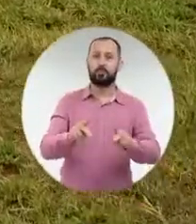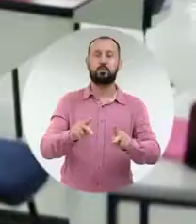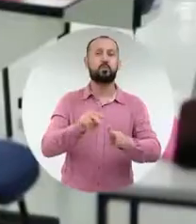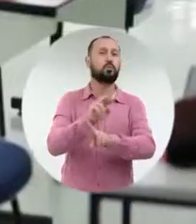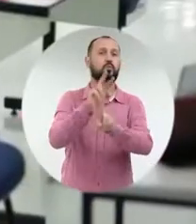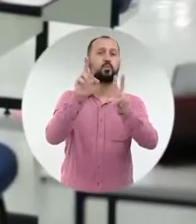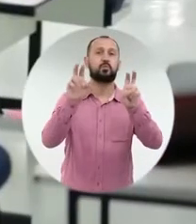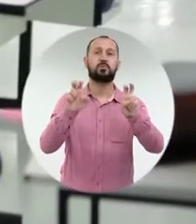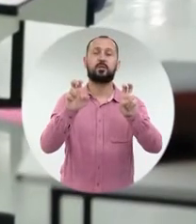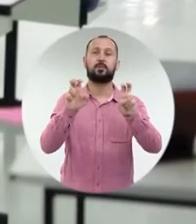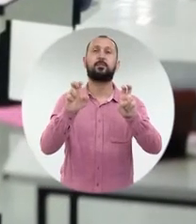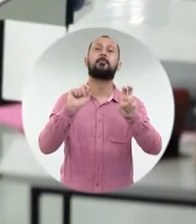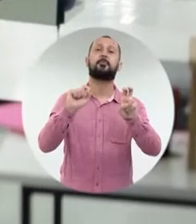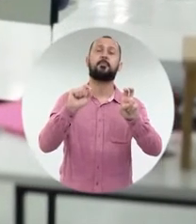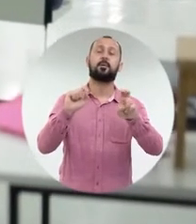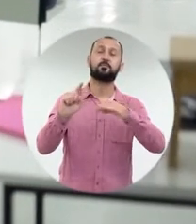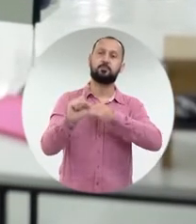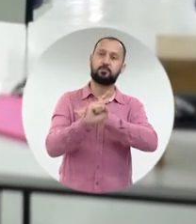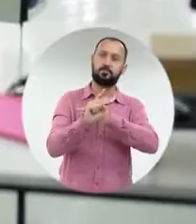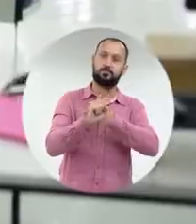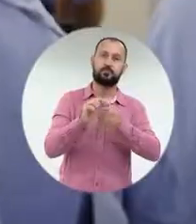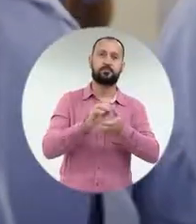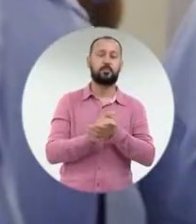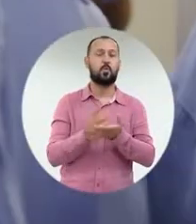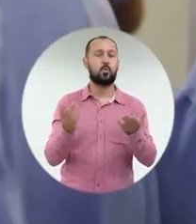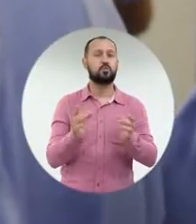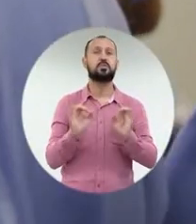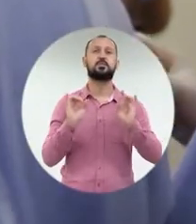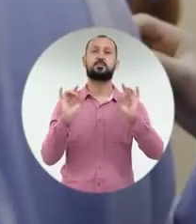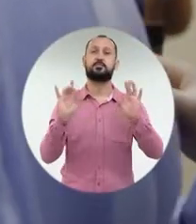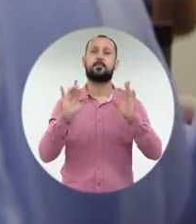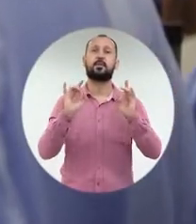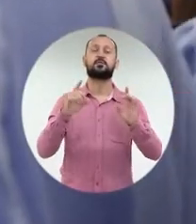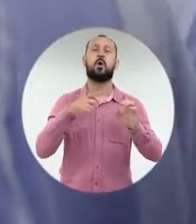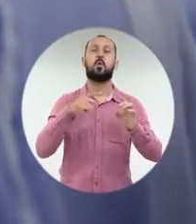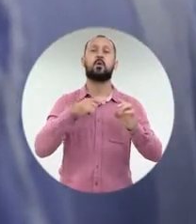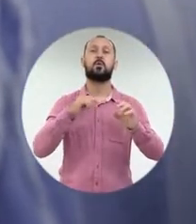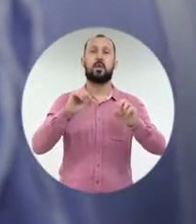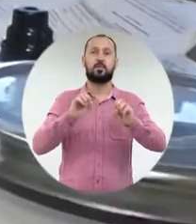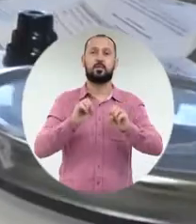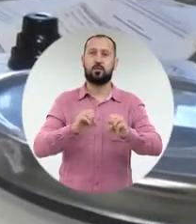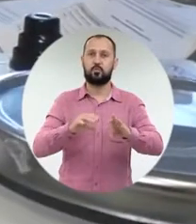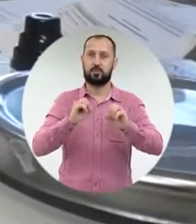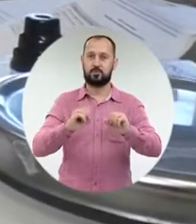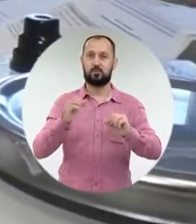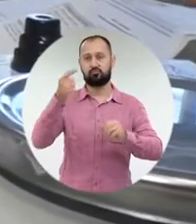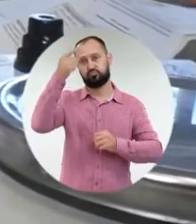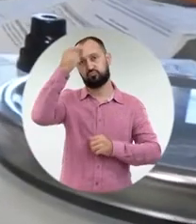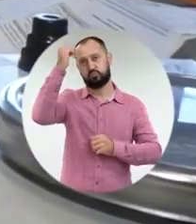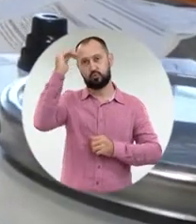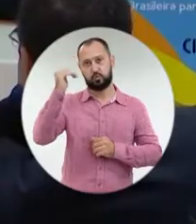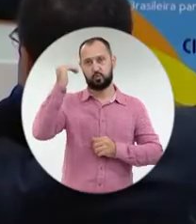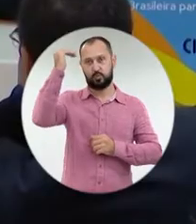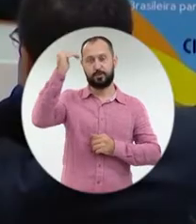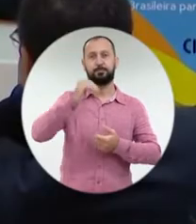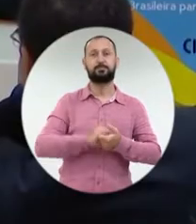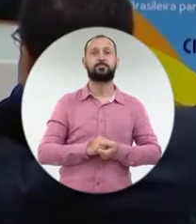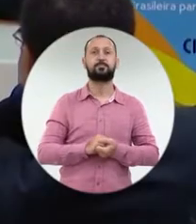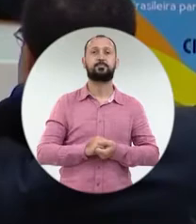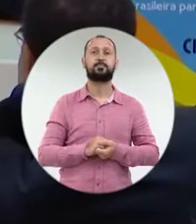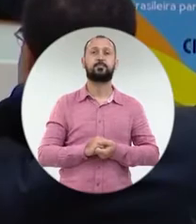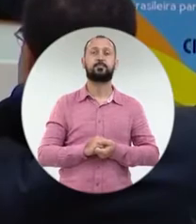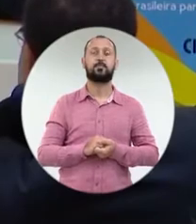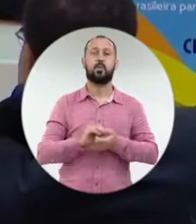públicas voltadas para suas áreas de atuação, em especial aquelas que tratam da educação superior.